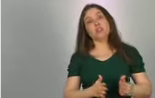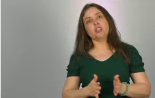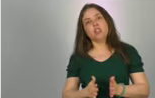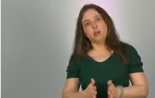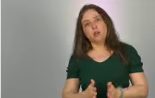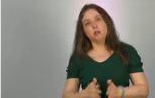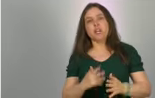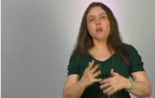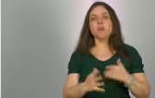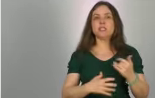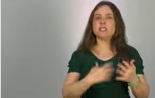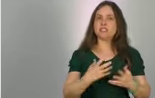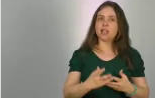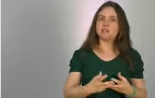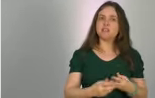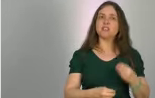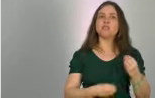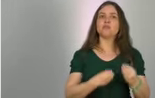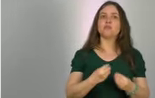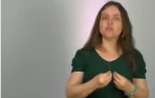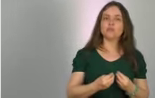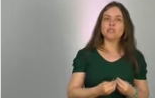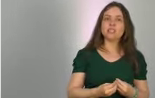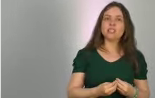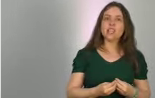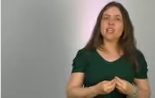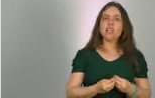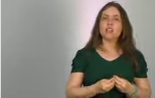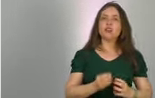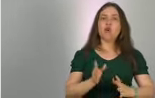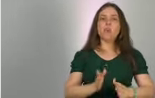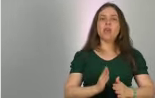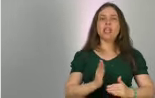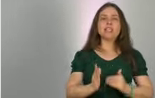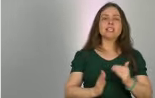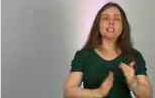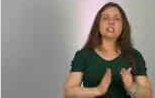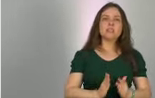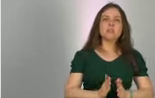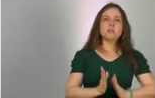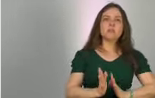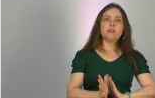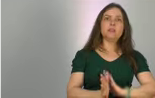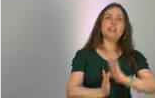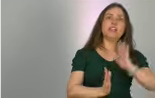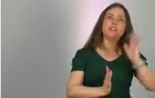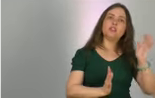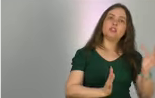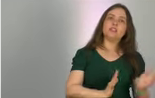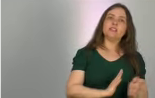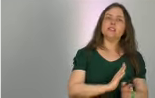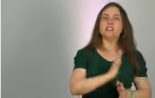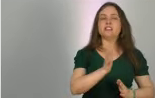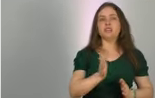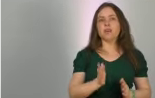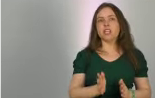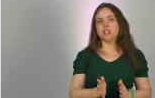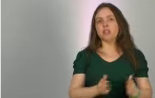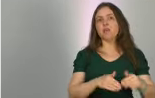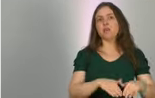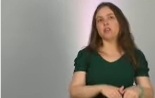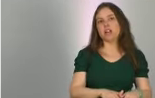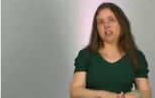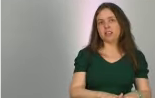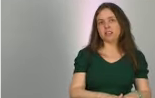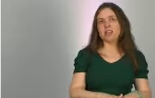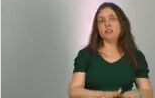de forma digital puderam pesquisar fazer as suas conclusões de como era essa questão na década de 30